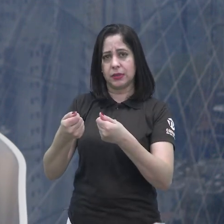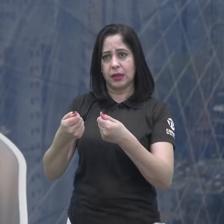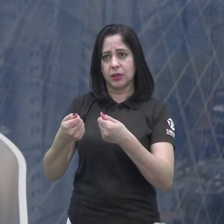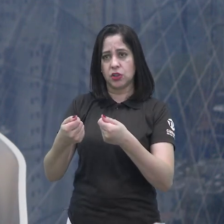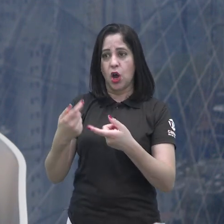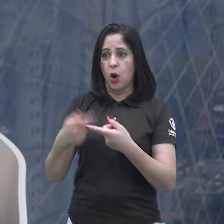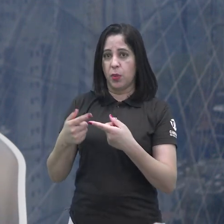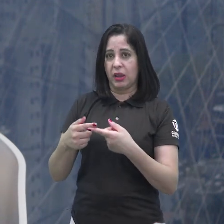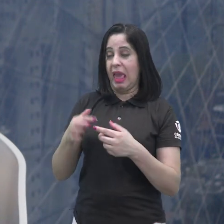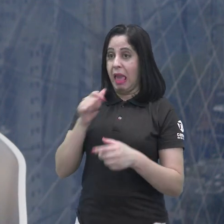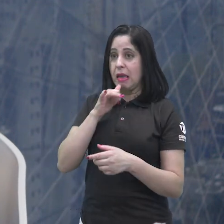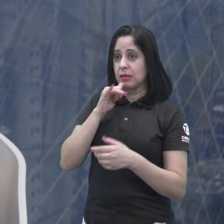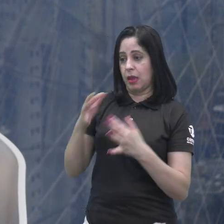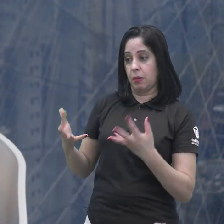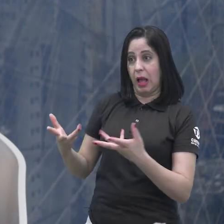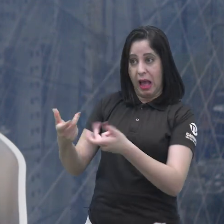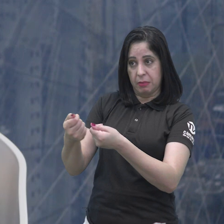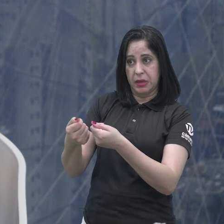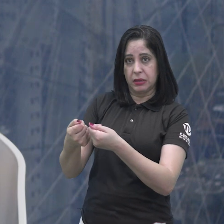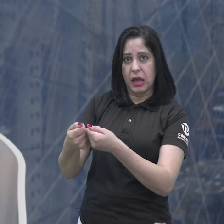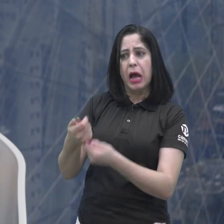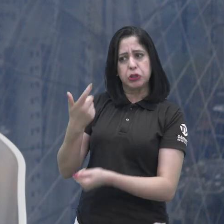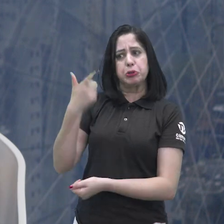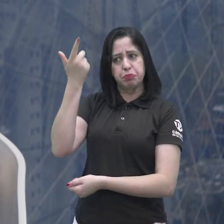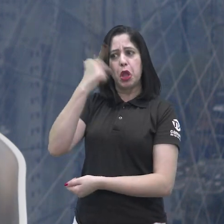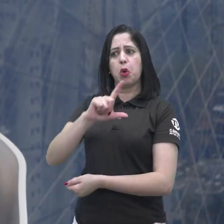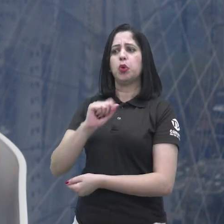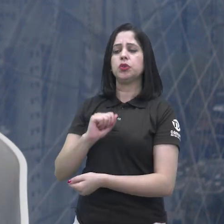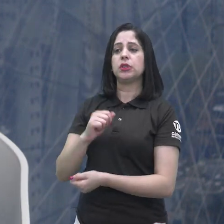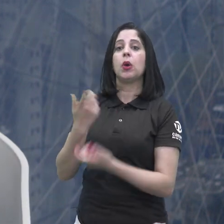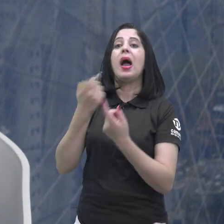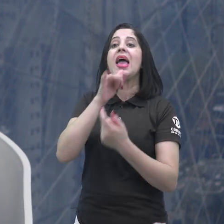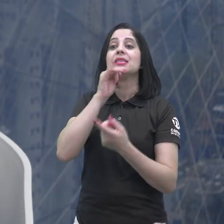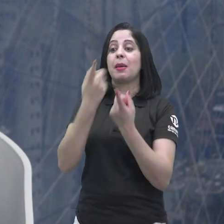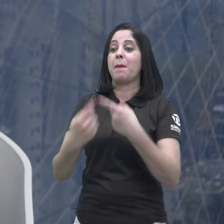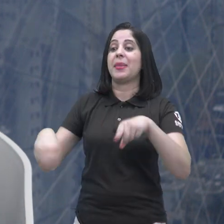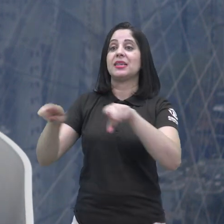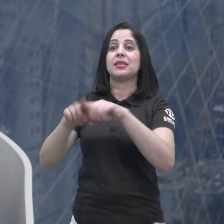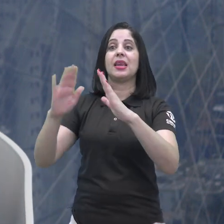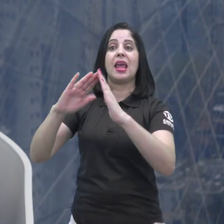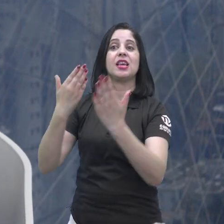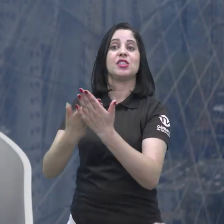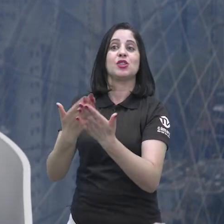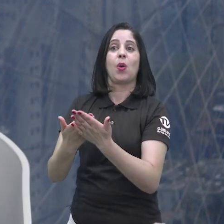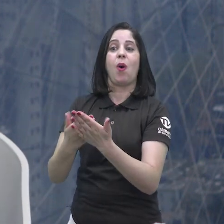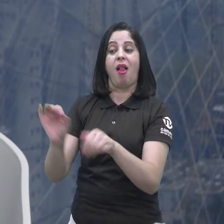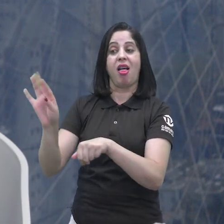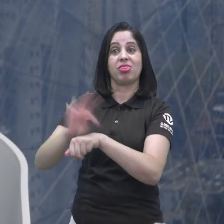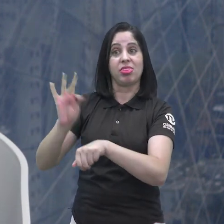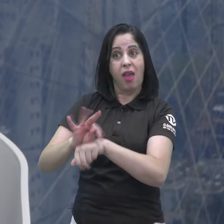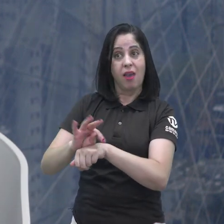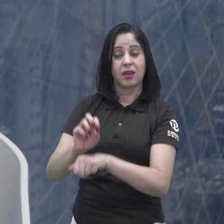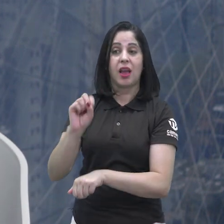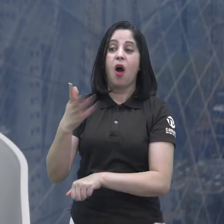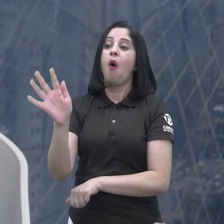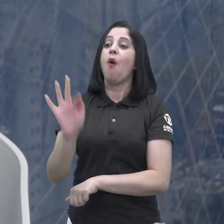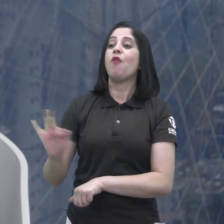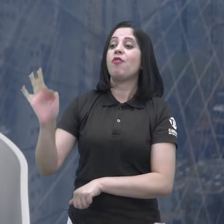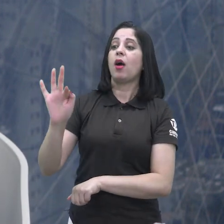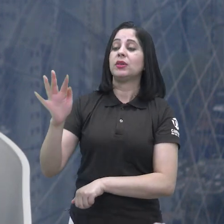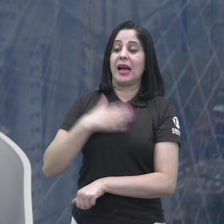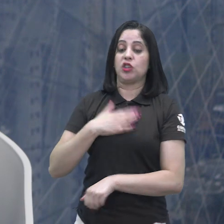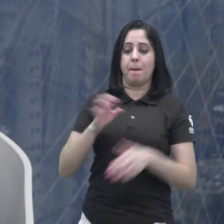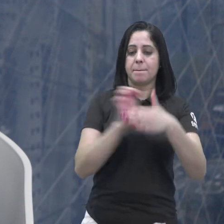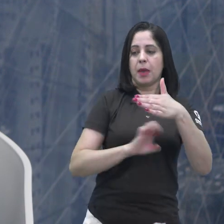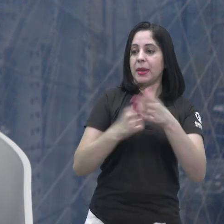A hard skill eu consigo comprar. Então, eu, enquanto empresa, consigo fazer uma parceria com uma escola técnica, com uma escola de educação superior,